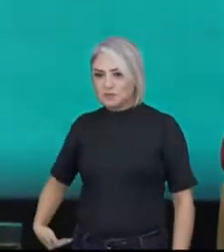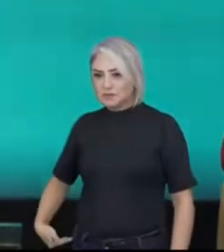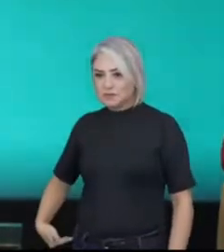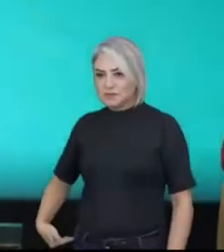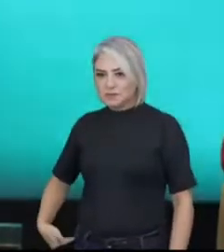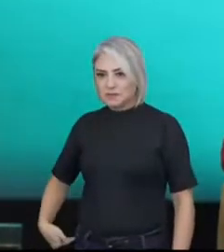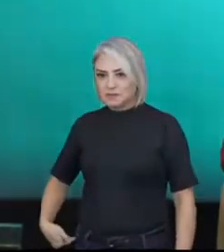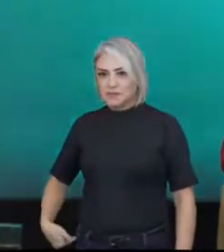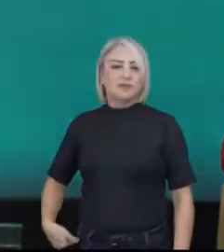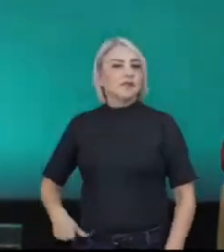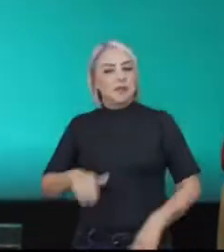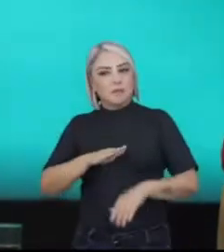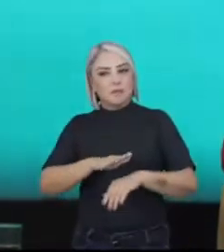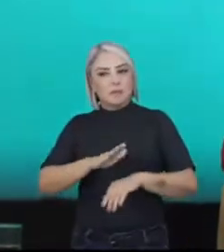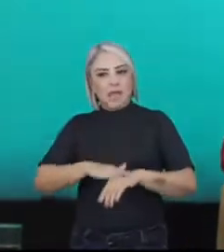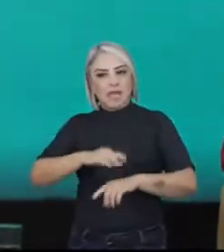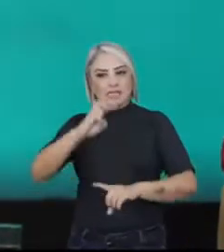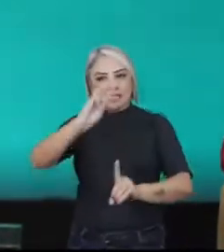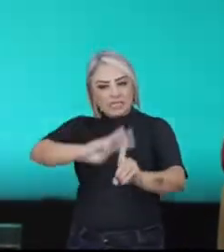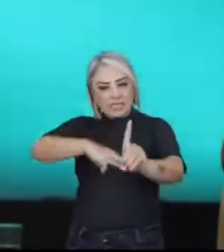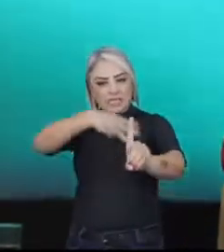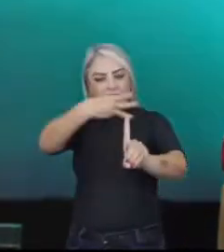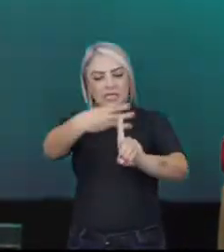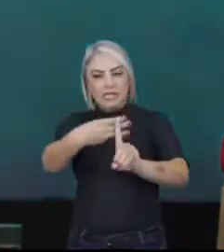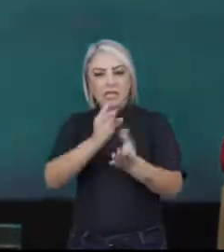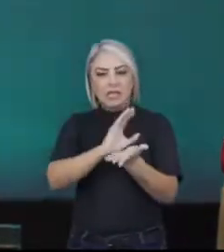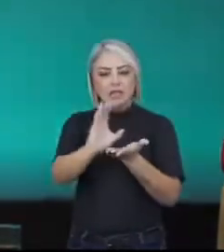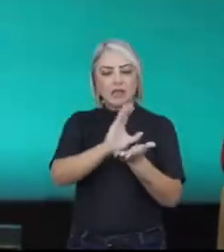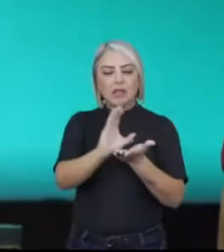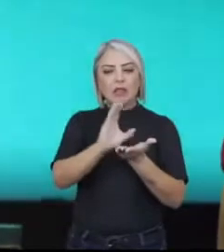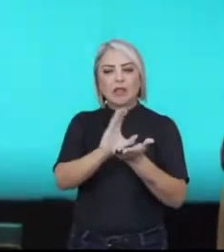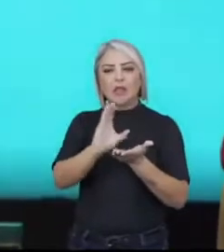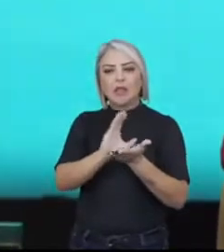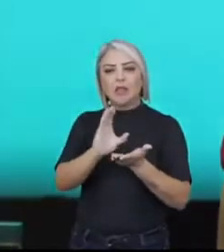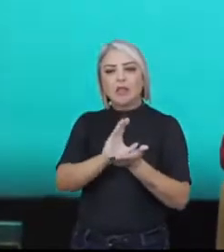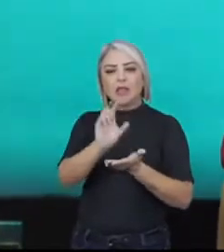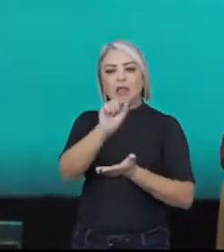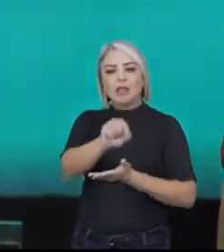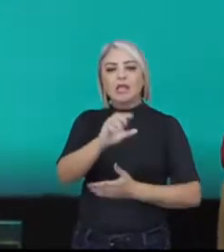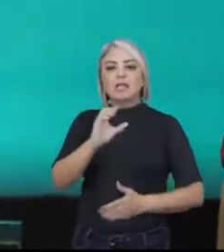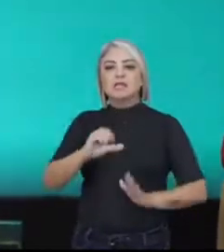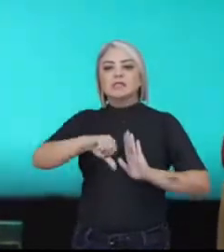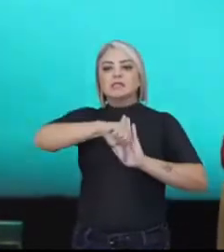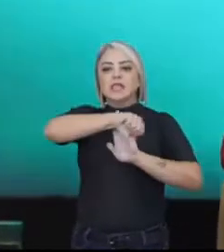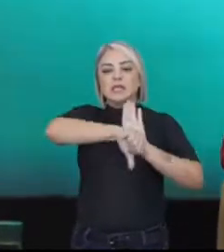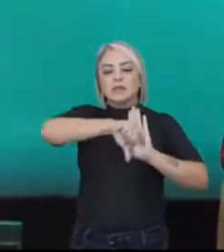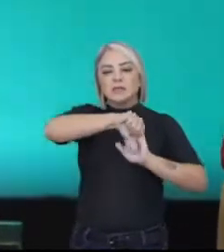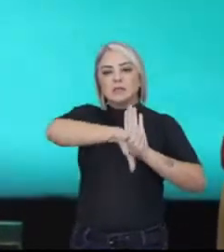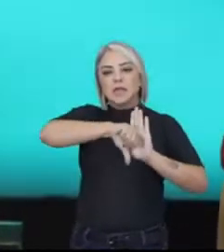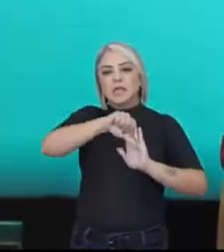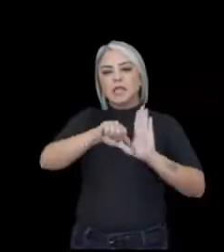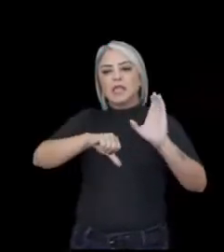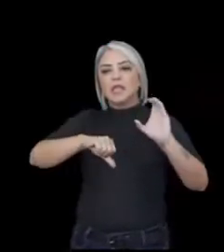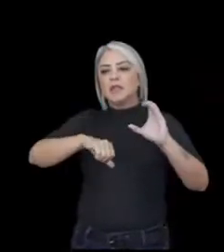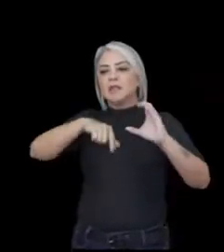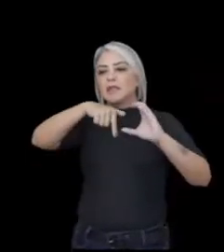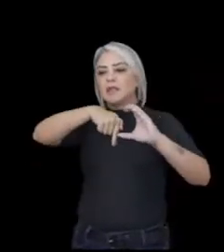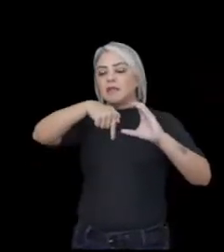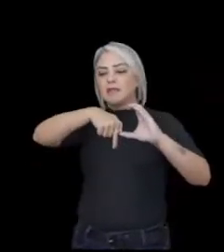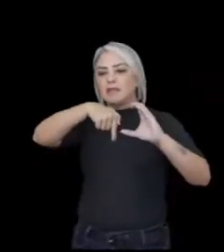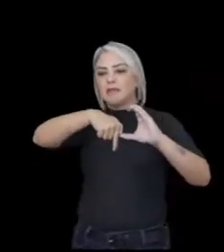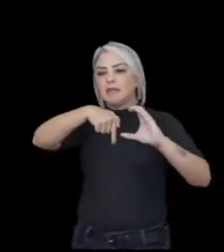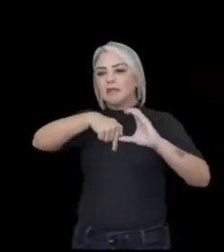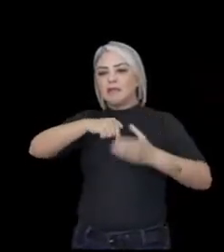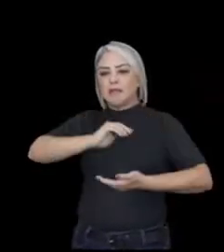que triplicamos os recursos direcionados para a CNPq, a CAPES e o Fundo Nacional de Desenvolvimento Científico e